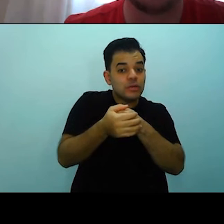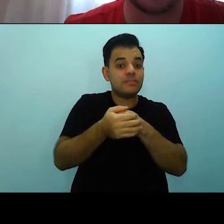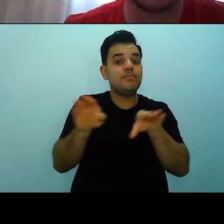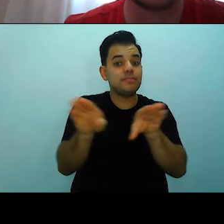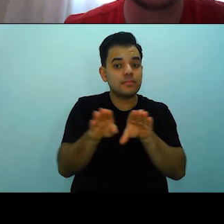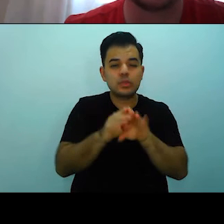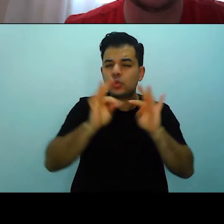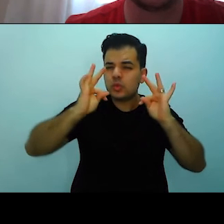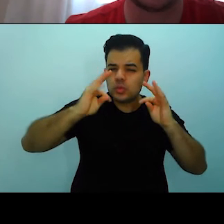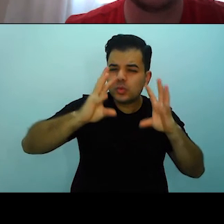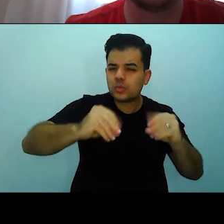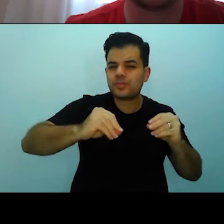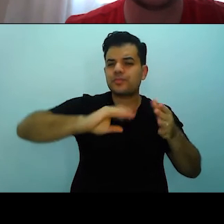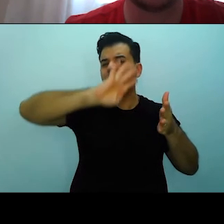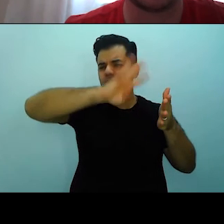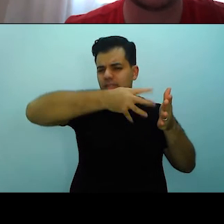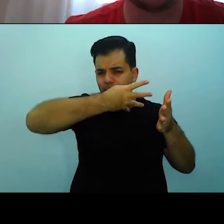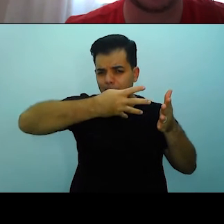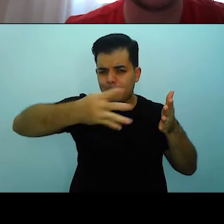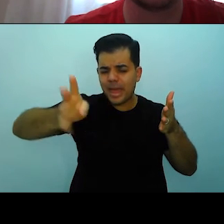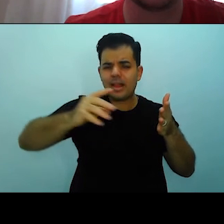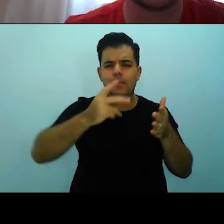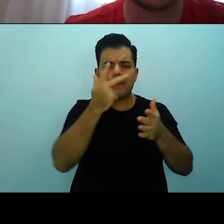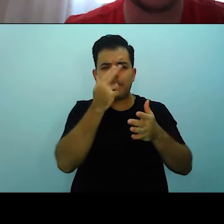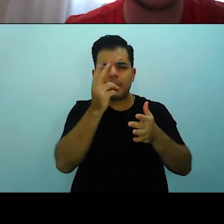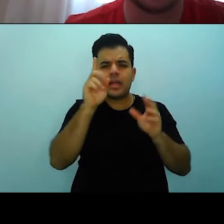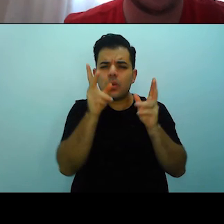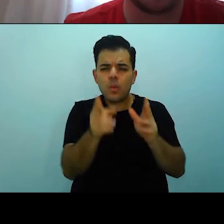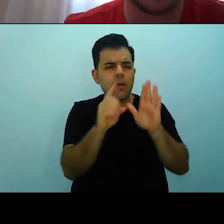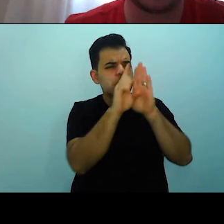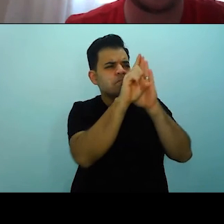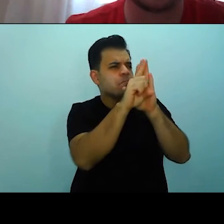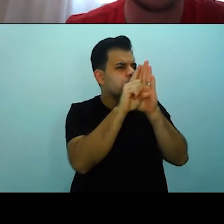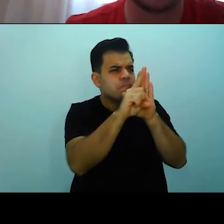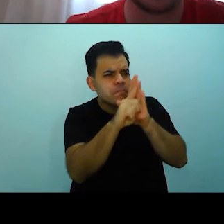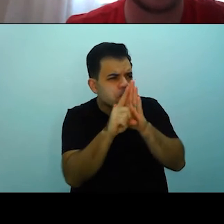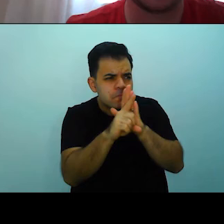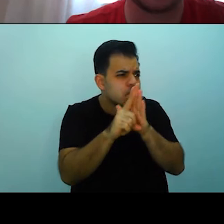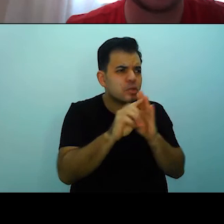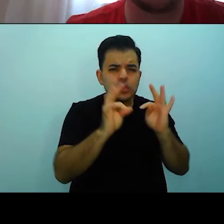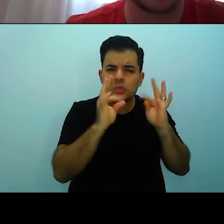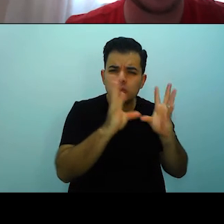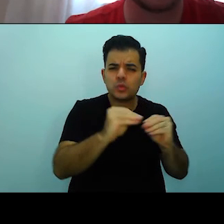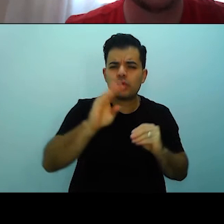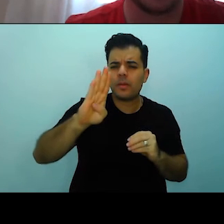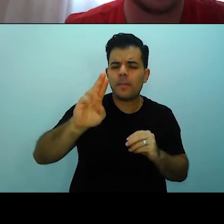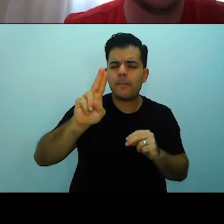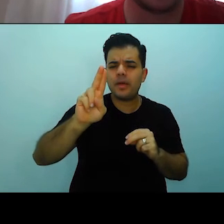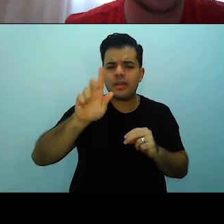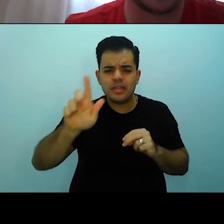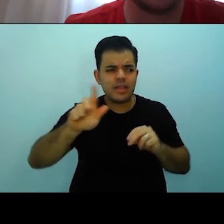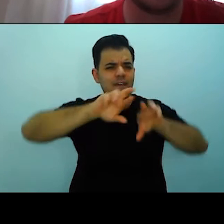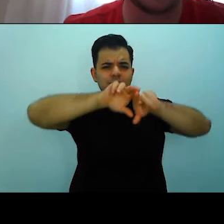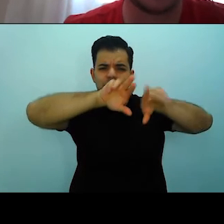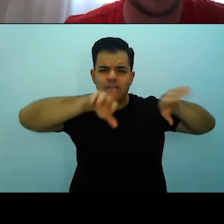as tabelas que tem lá, ele vai fazer uma raspagem em todas as tabelas. Vai pegar todos os bugs que tem na página e